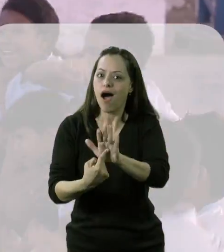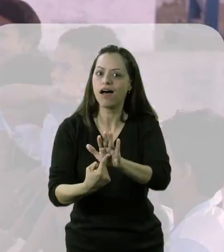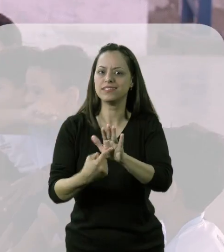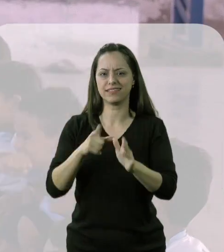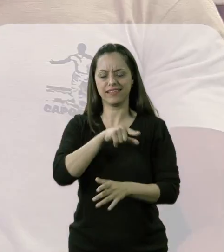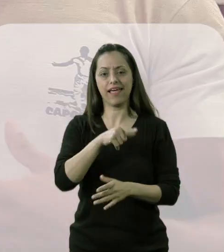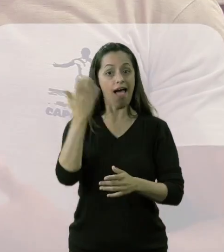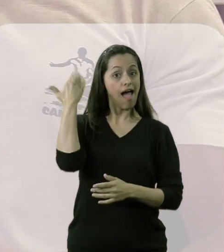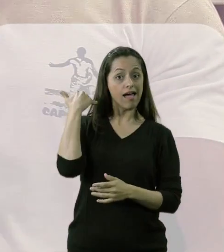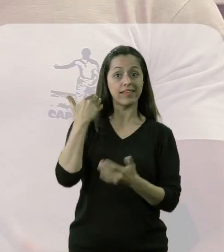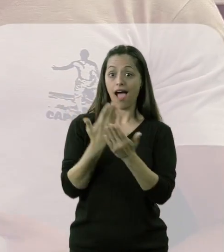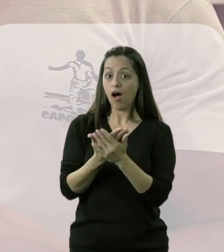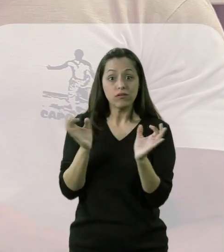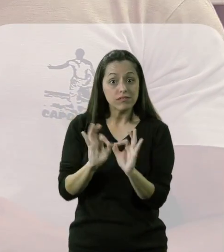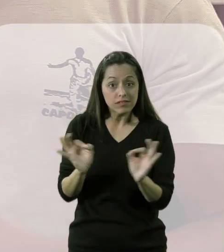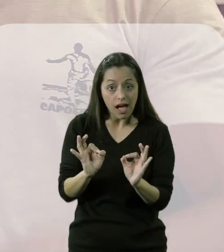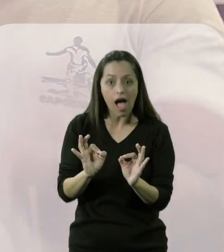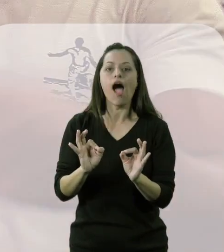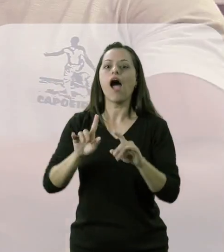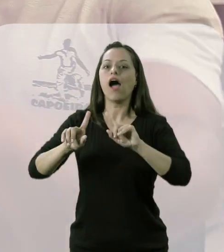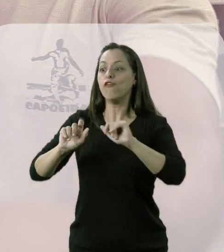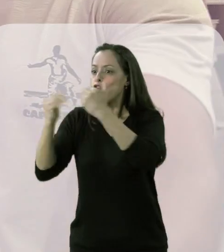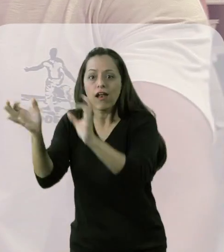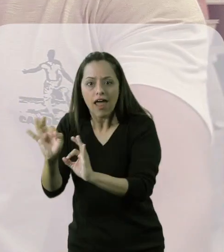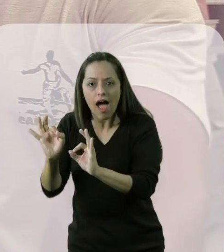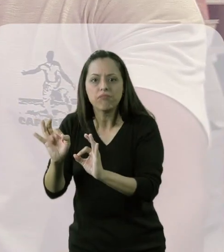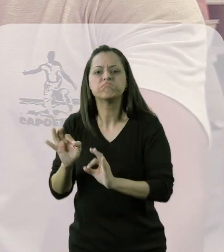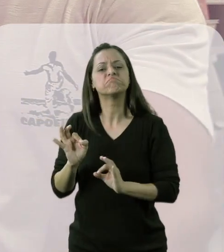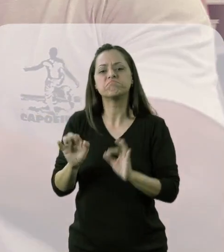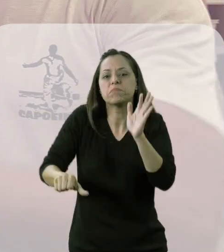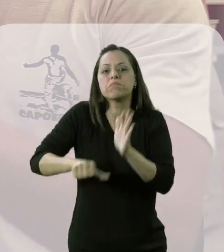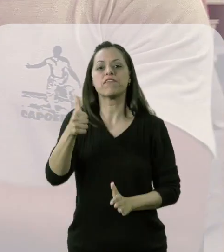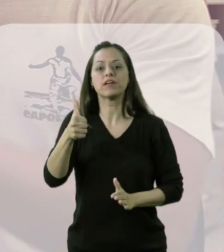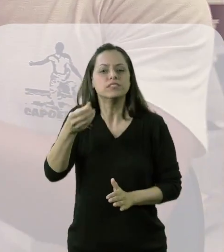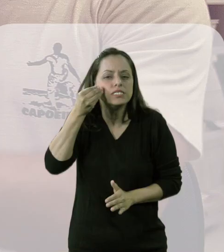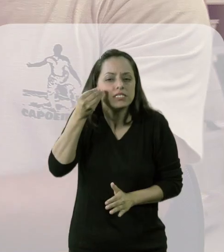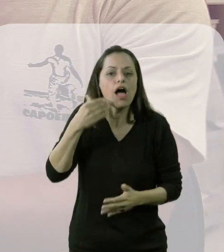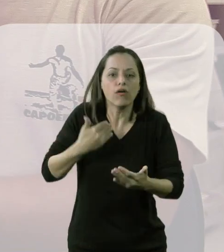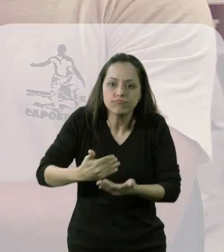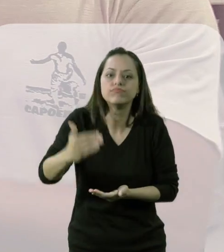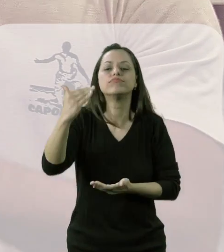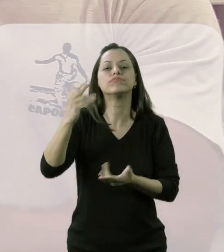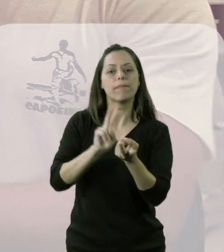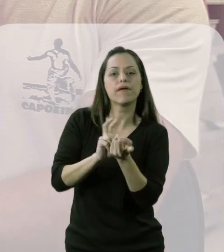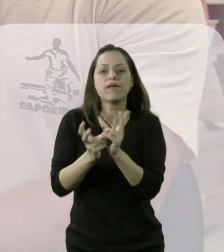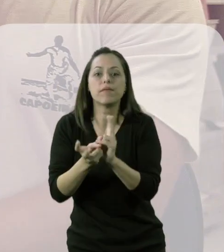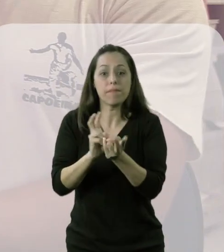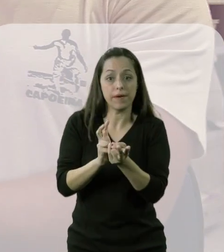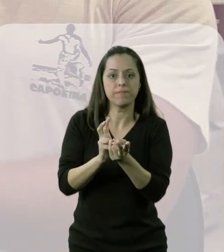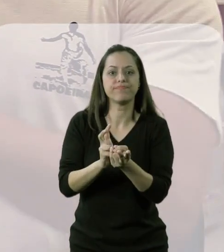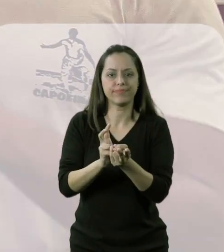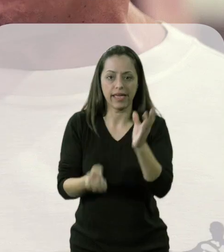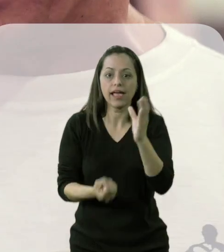gente que não tinha capoeira nas aulas e que não fazia capoeira fora da escola a fazer movimentos ali dentro da